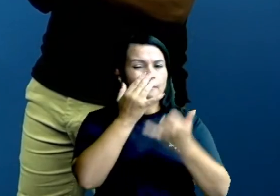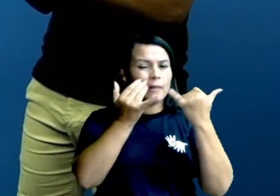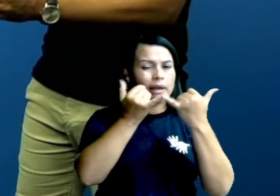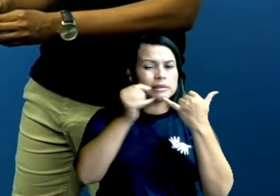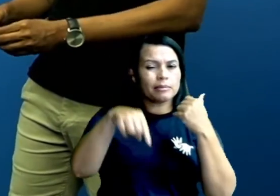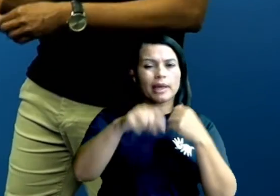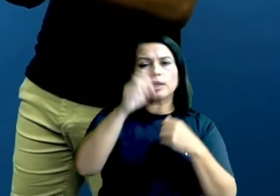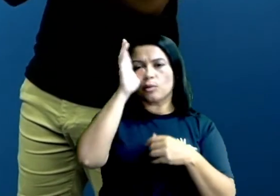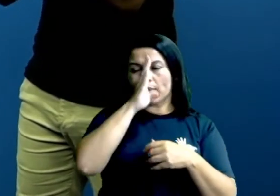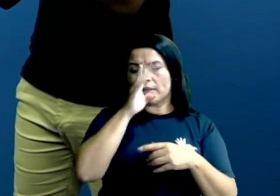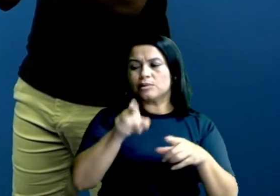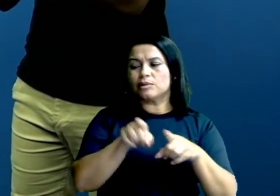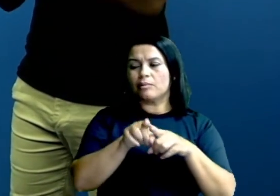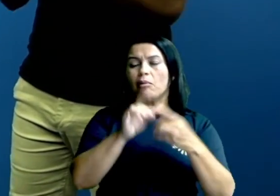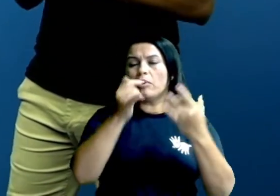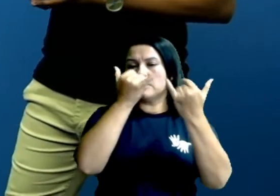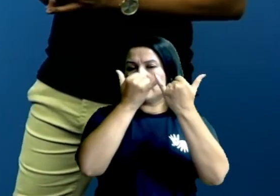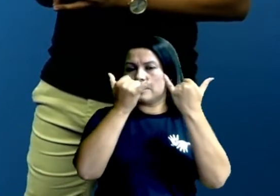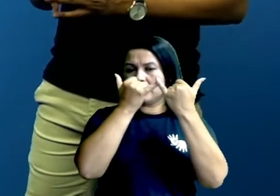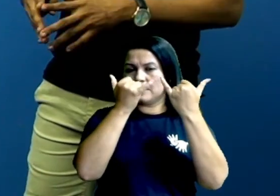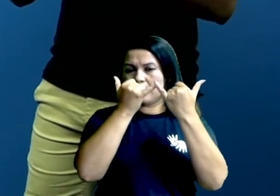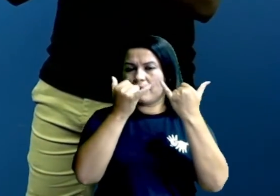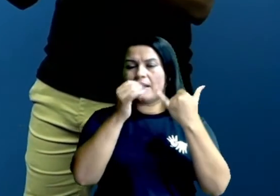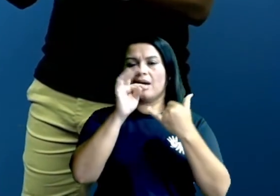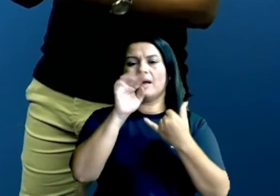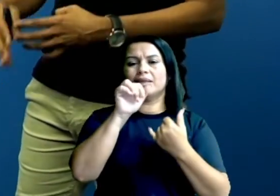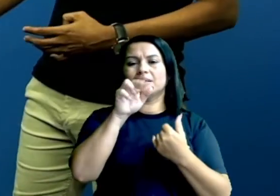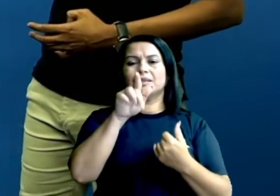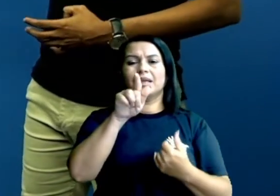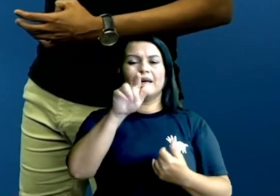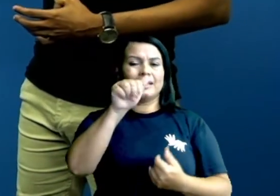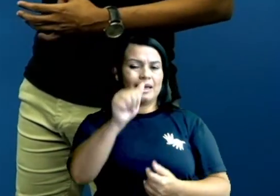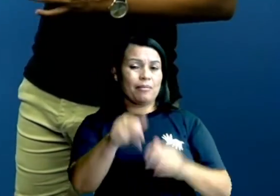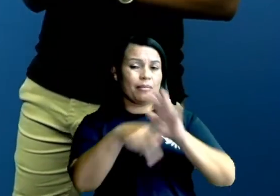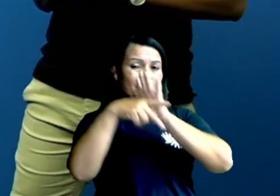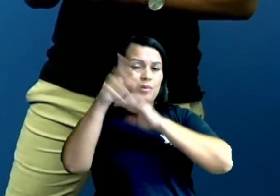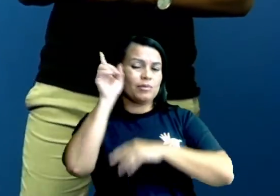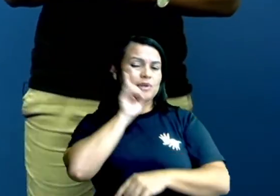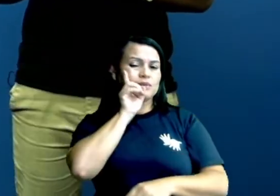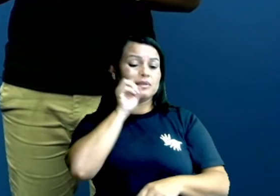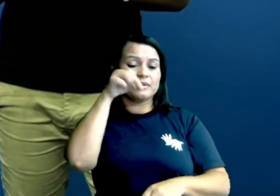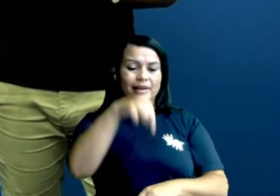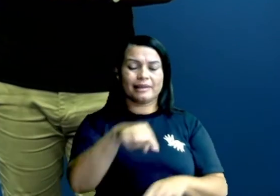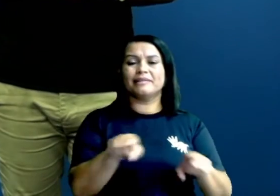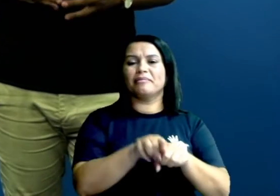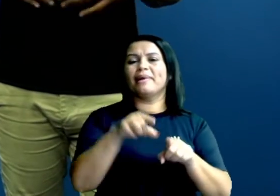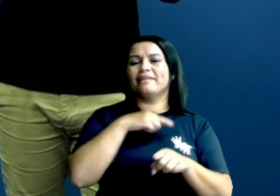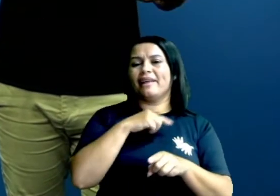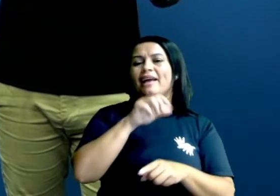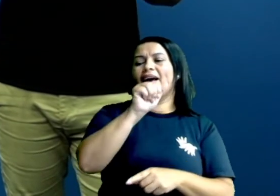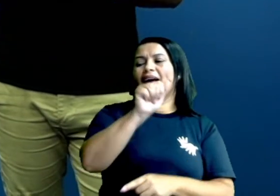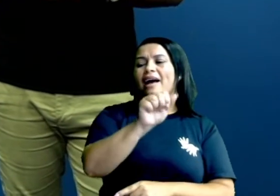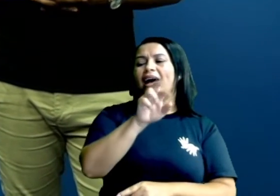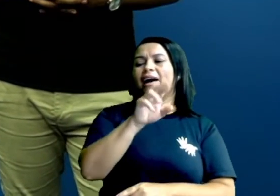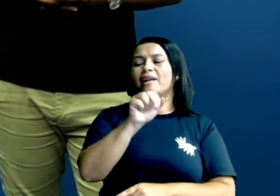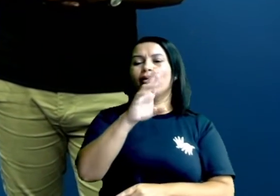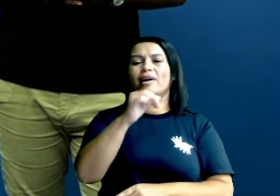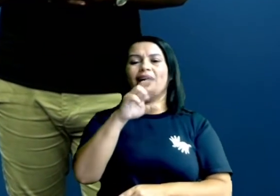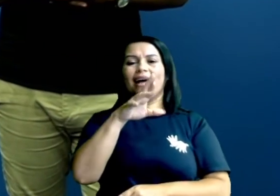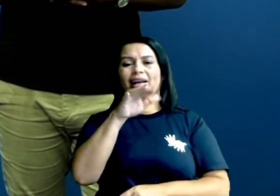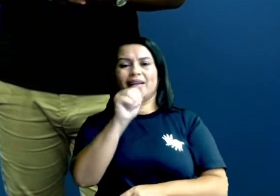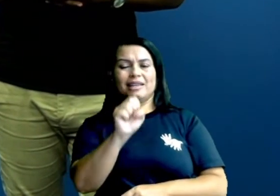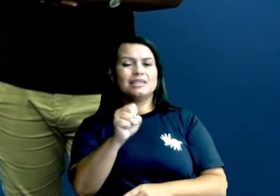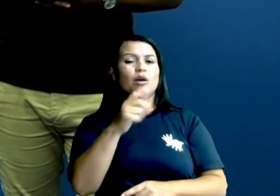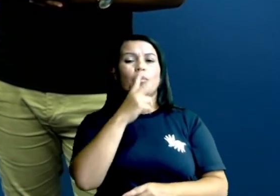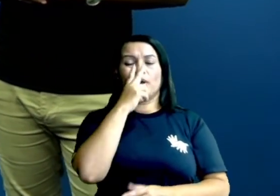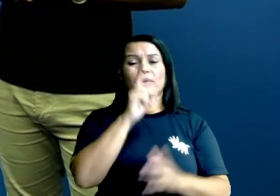aqui no Brasil que possa se assemelhar à taiga ou floresta de conífera, é exatamente a mata de araucária, também podendo ser chamada de mata